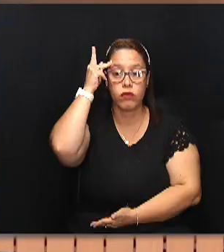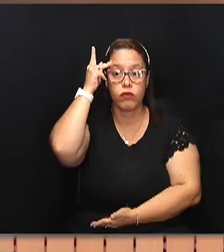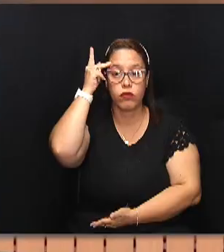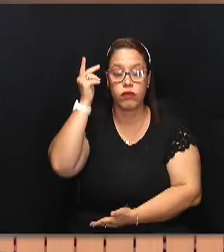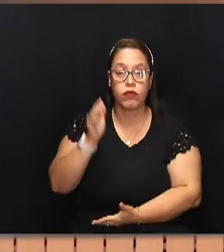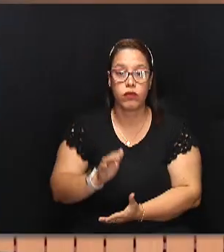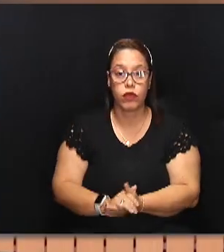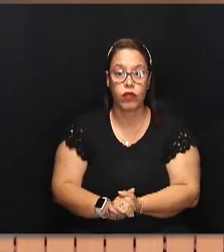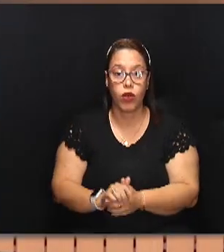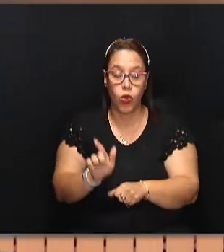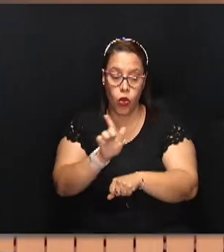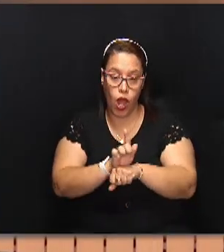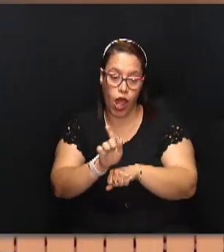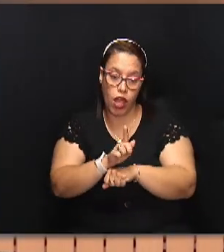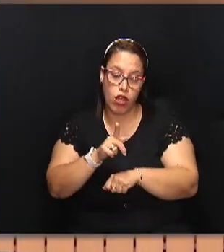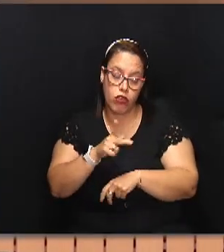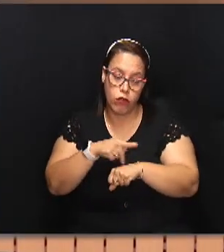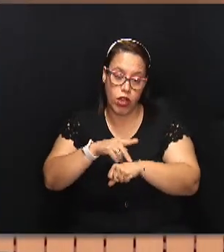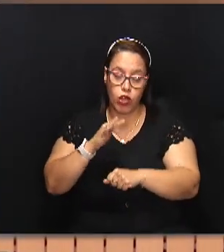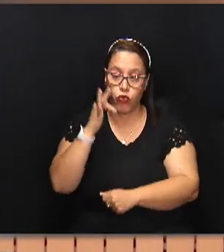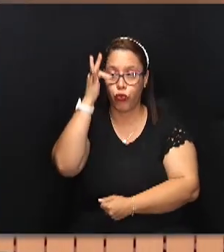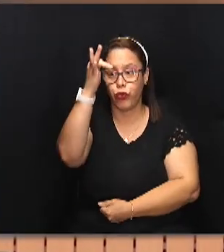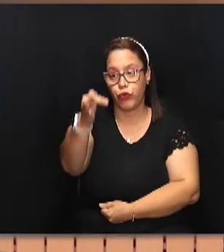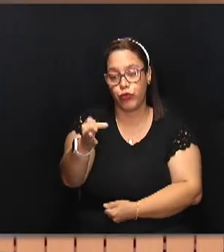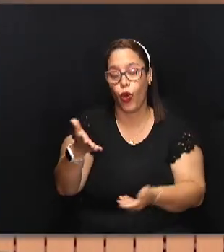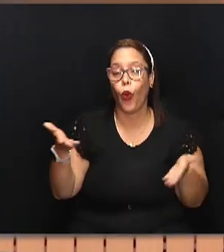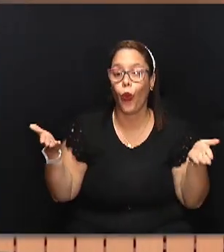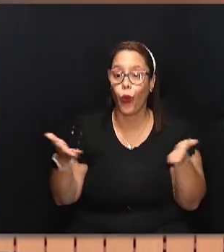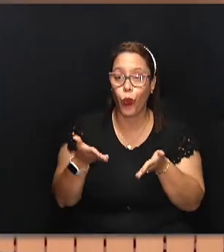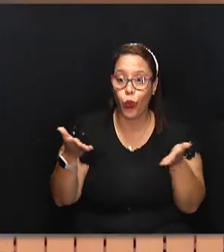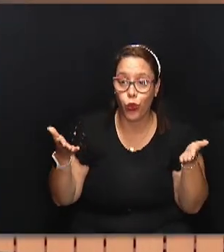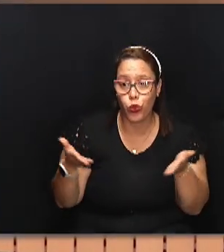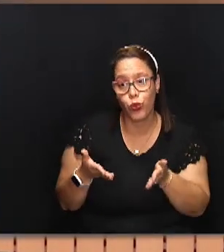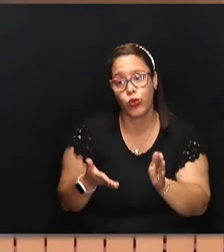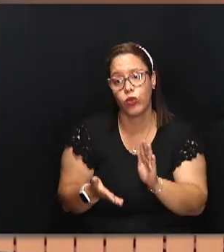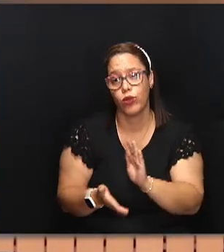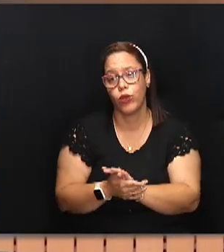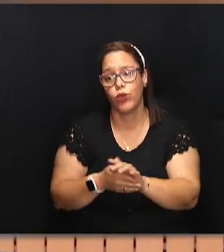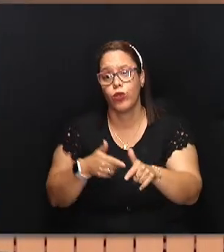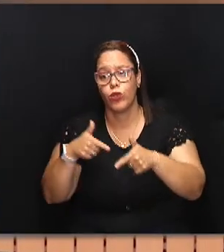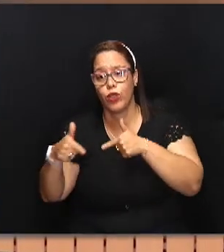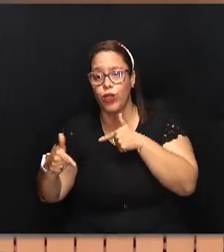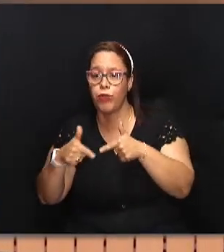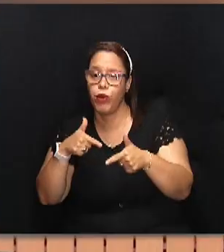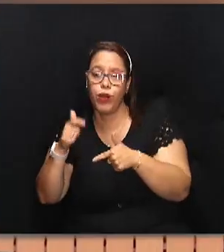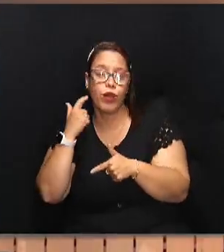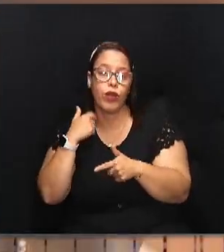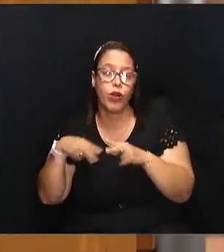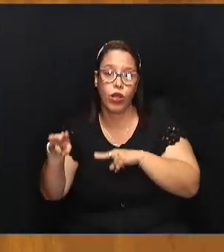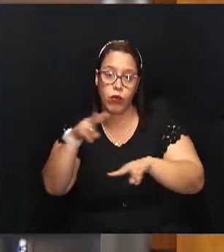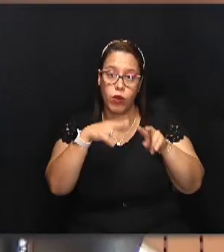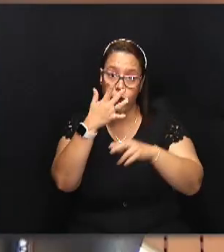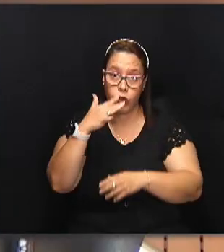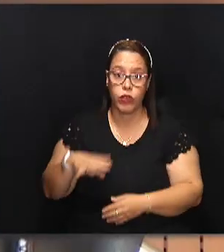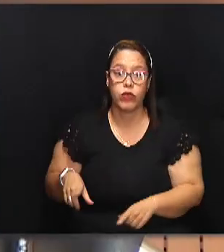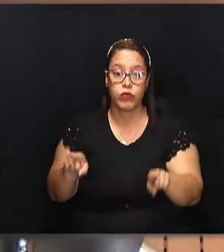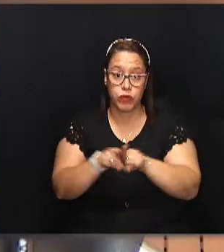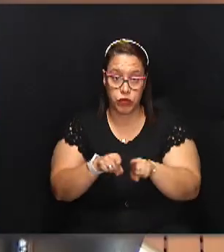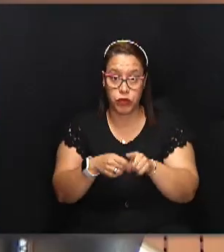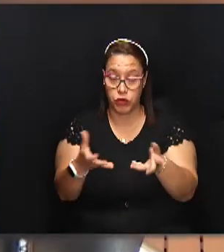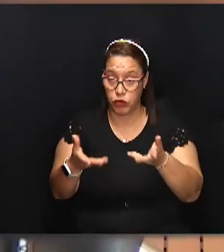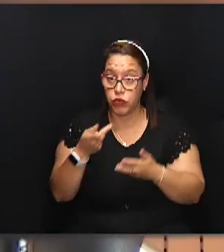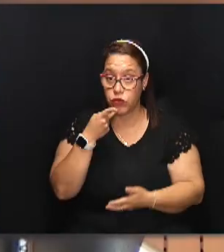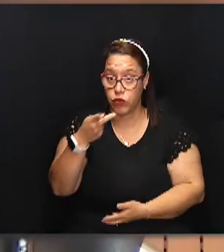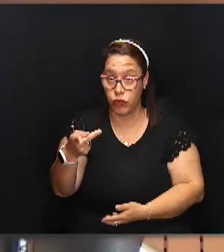e fazer a gestão desse país no futuro. Então é hoje, né, que nós temos que trabalhar e olhar por essas crianças. Também quero falar